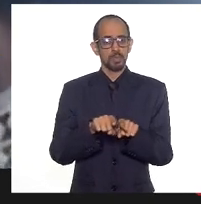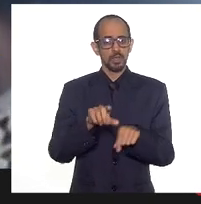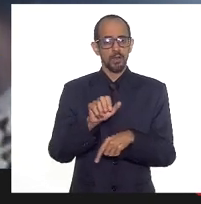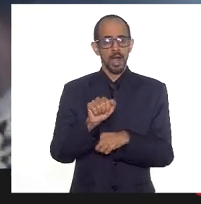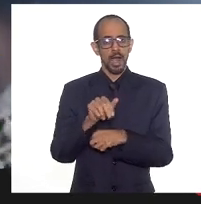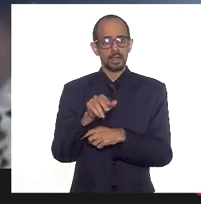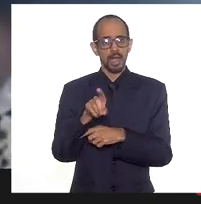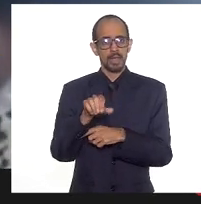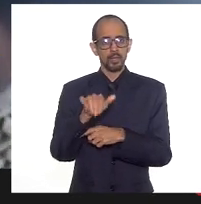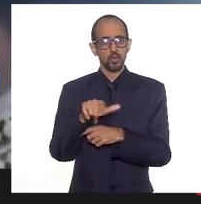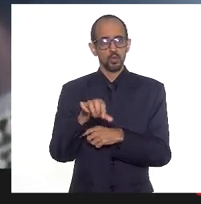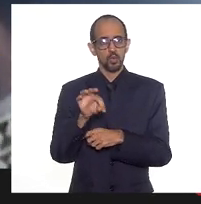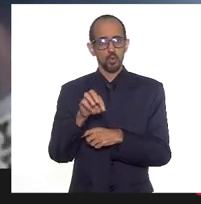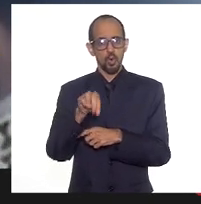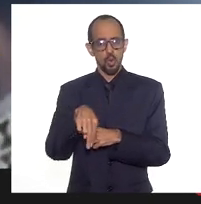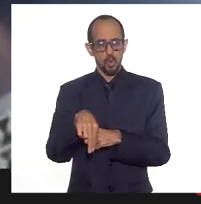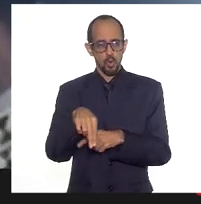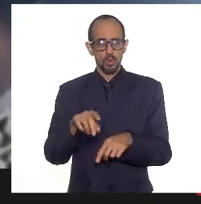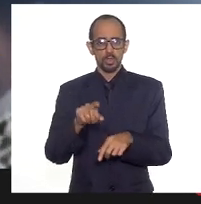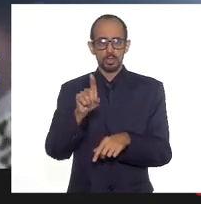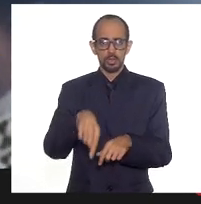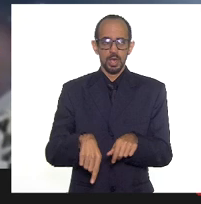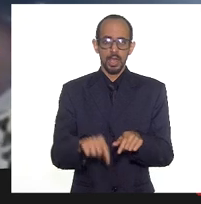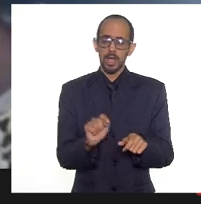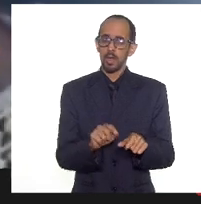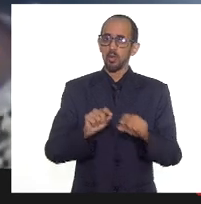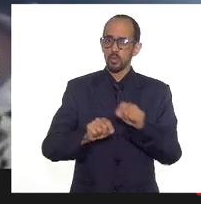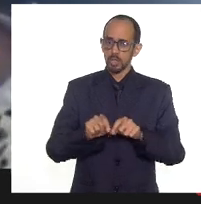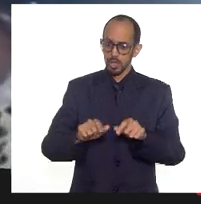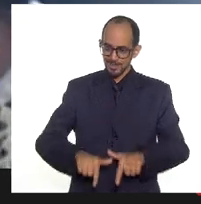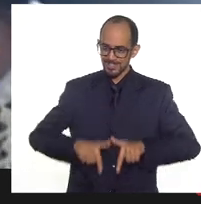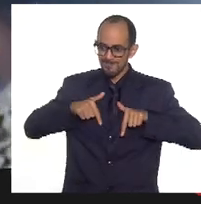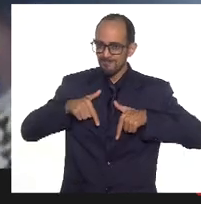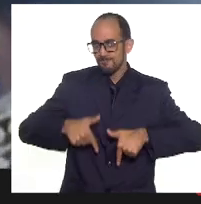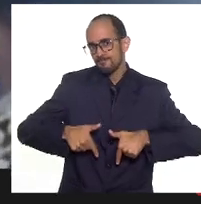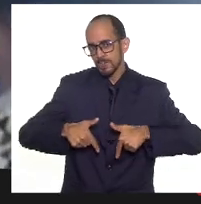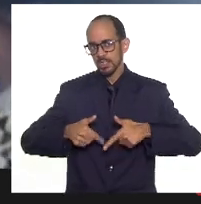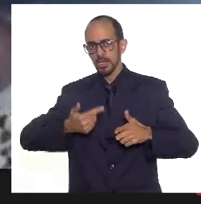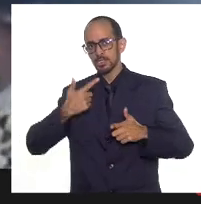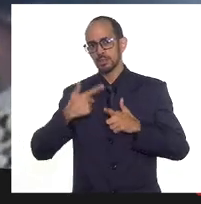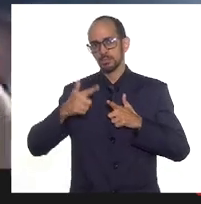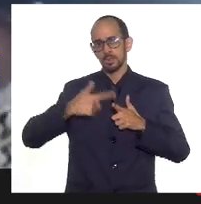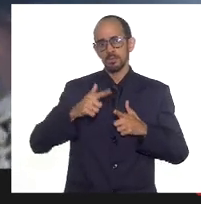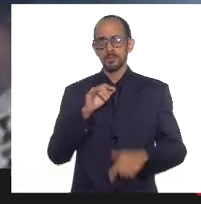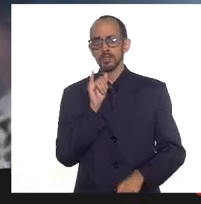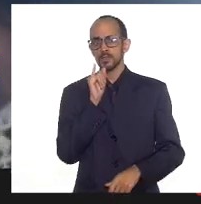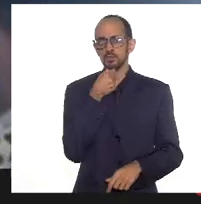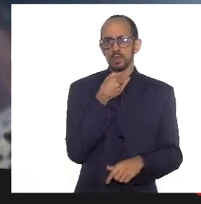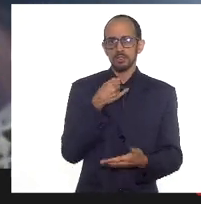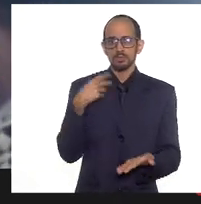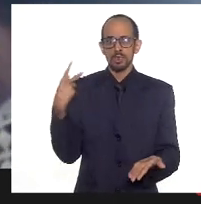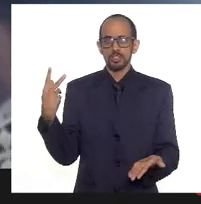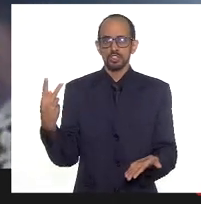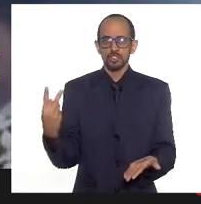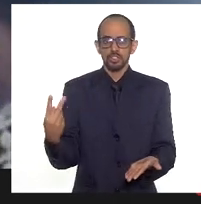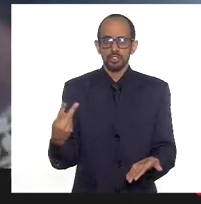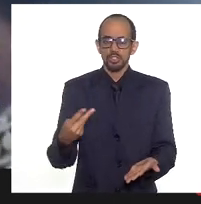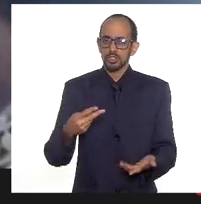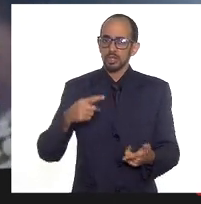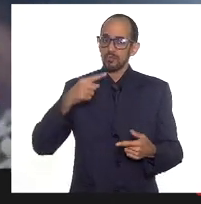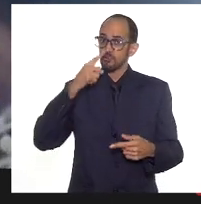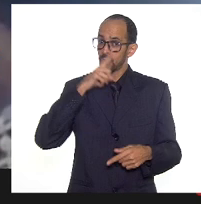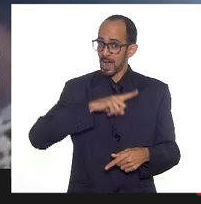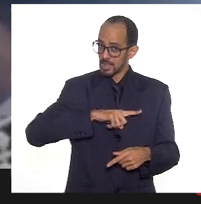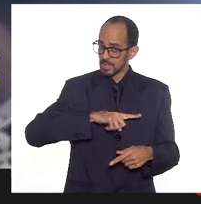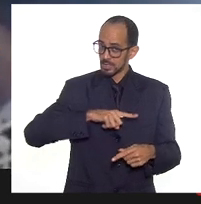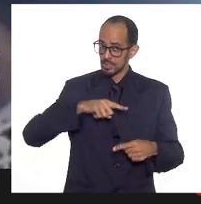pública voltada a enfrentar essas questões, que infelizmente passa por muitas descontinuidades e